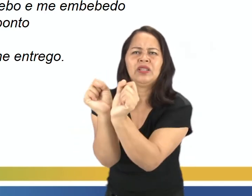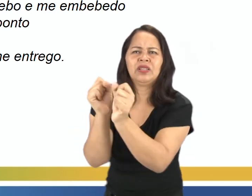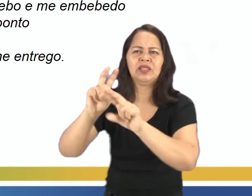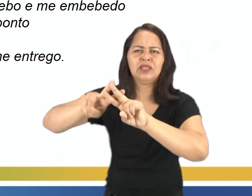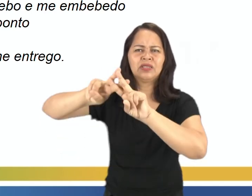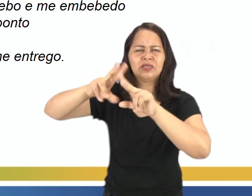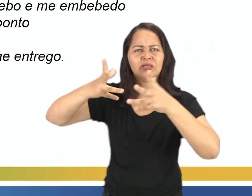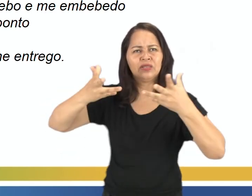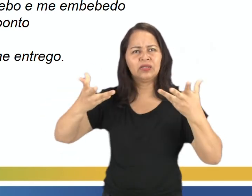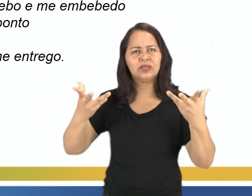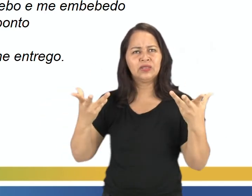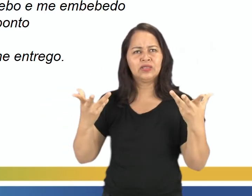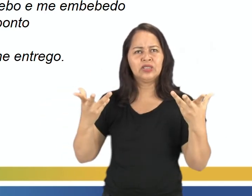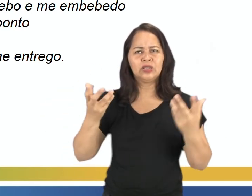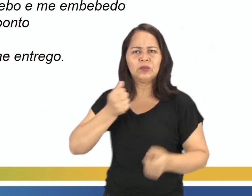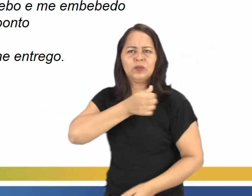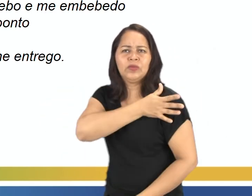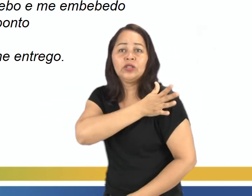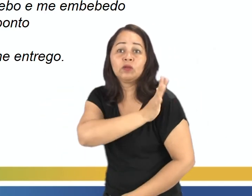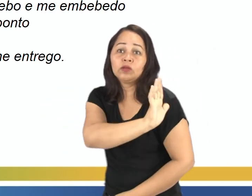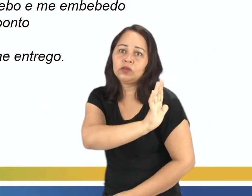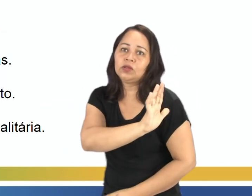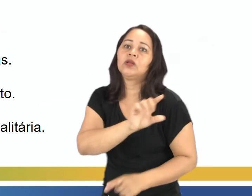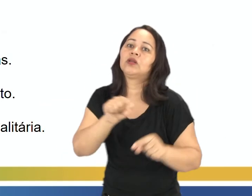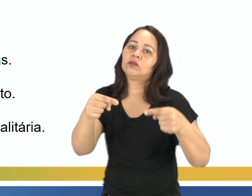a questão do quê? Do preconceito, né?